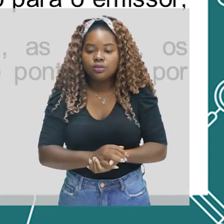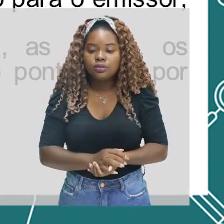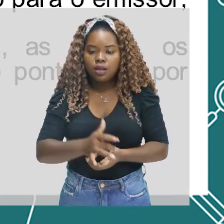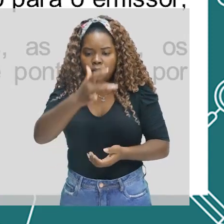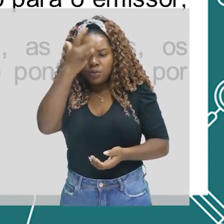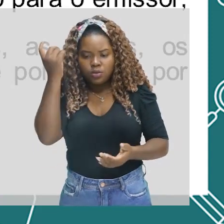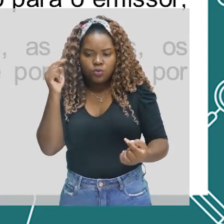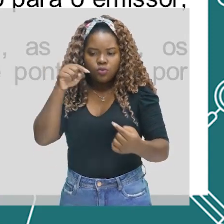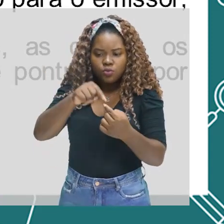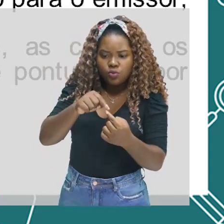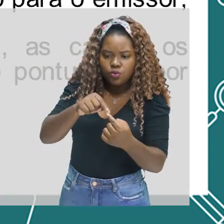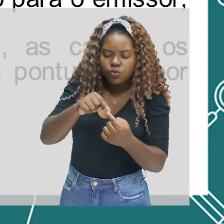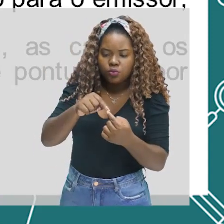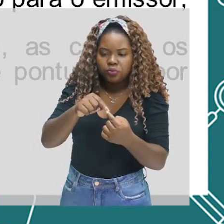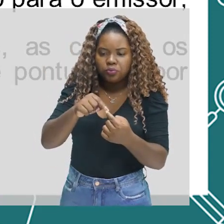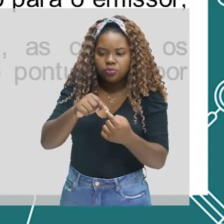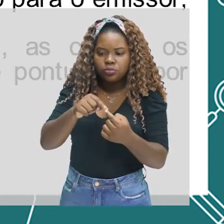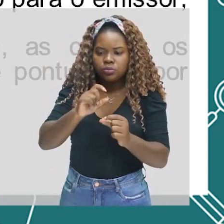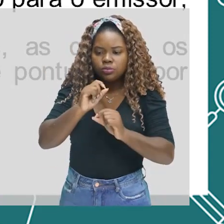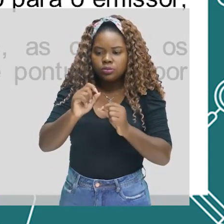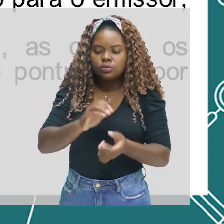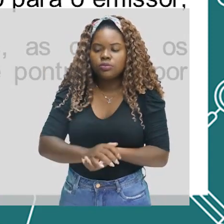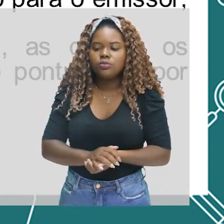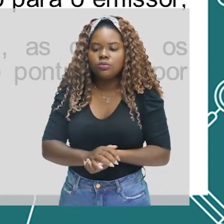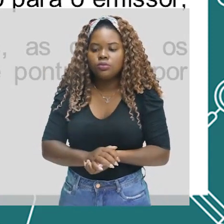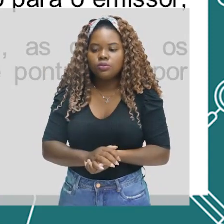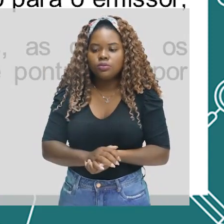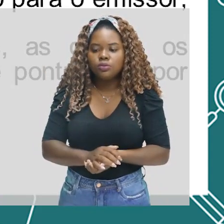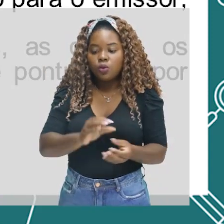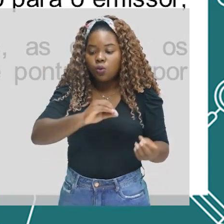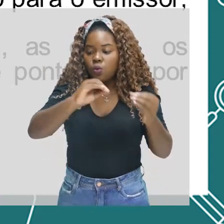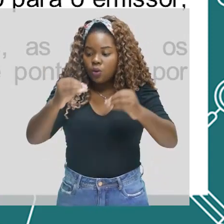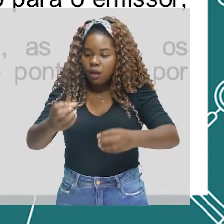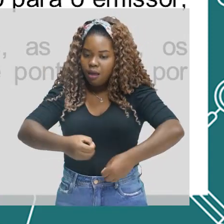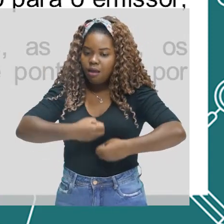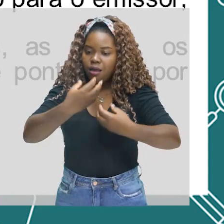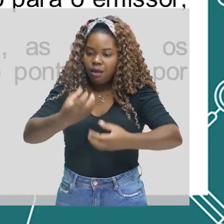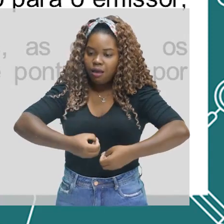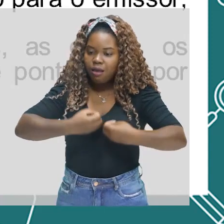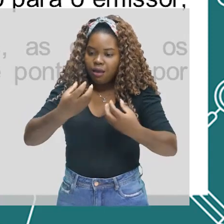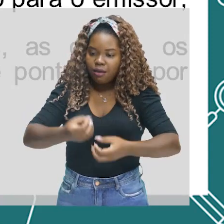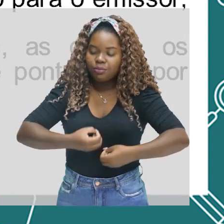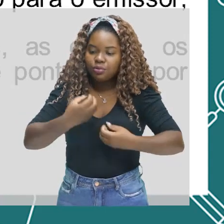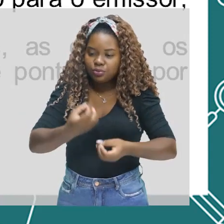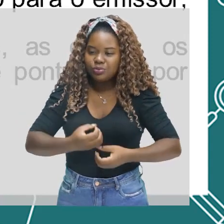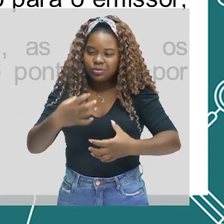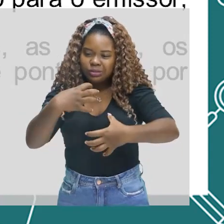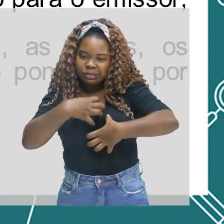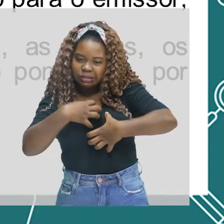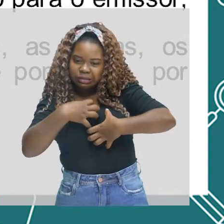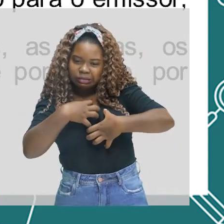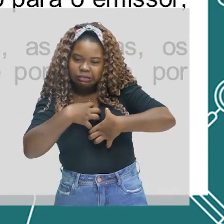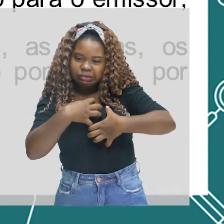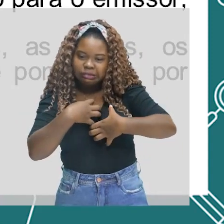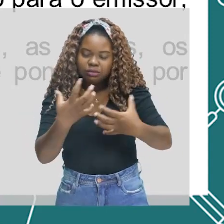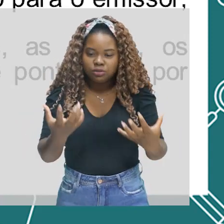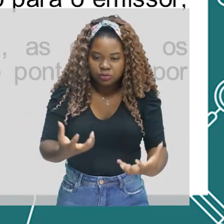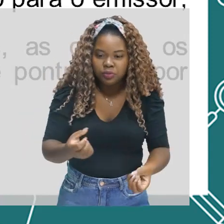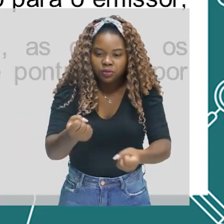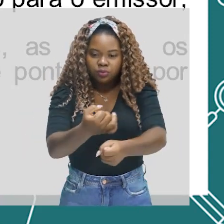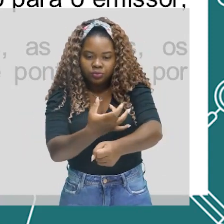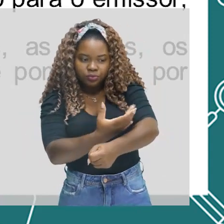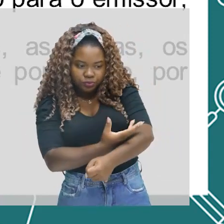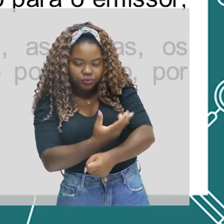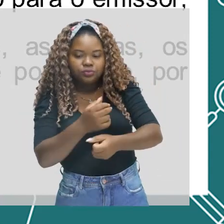como objetivo principal transmitir suas emoções, sentimentos e subjetividades por meio